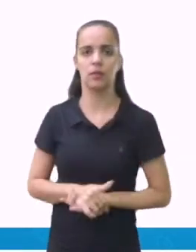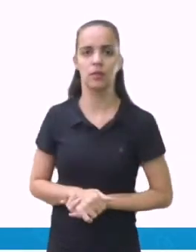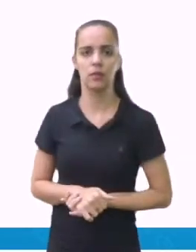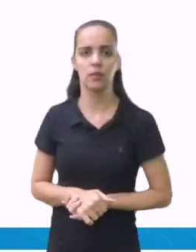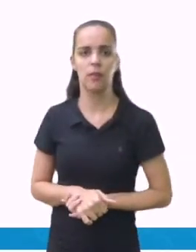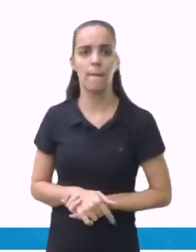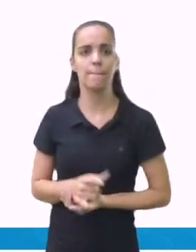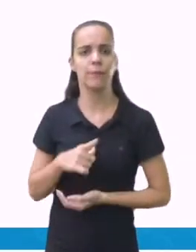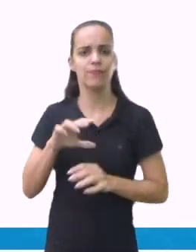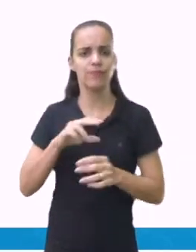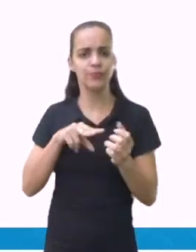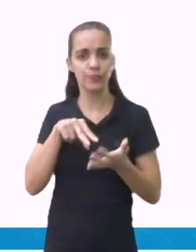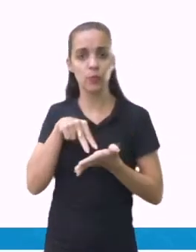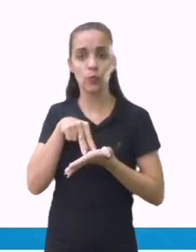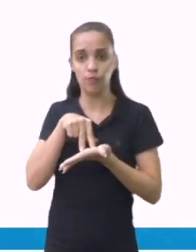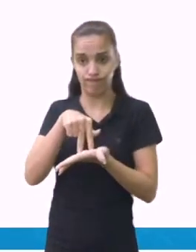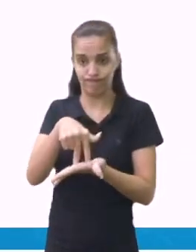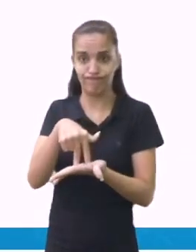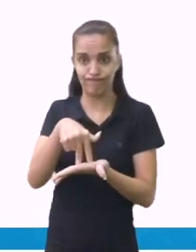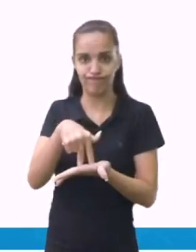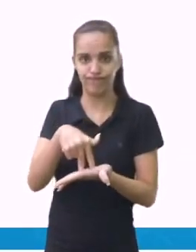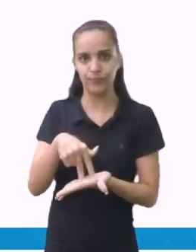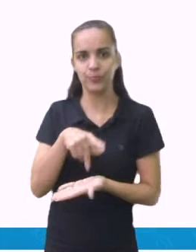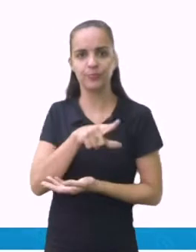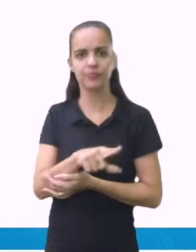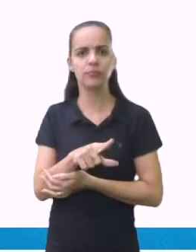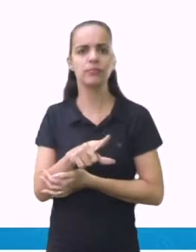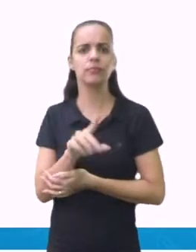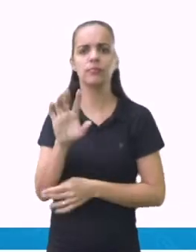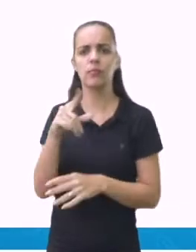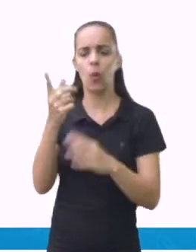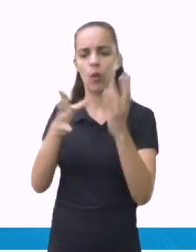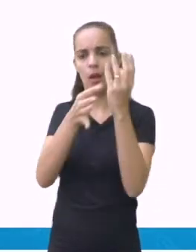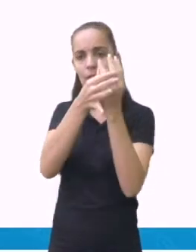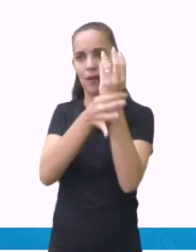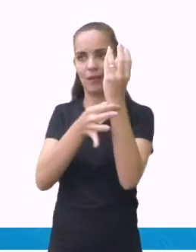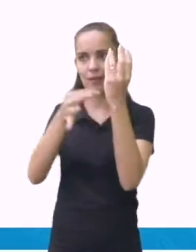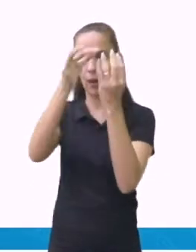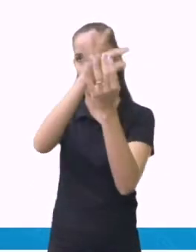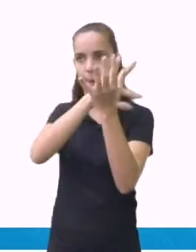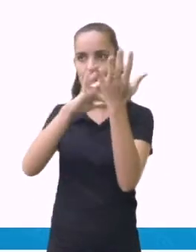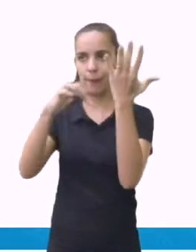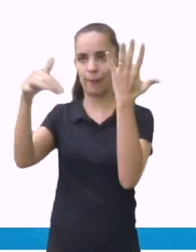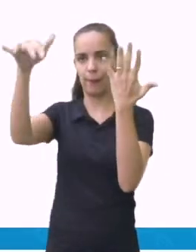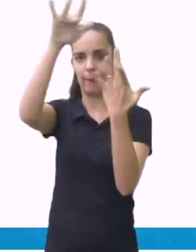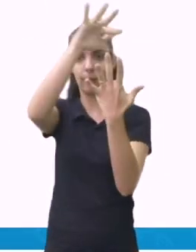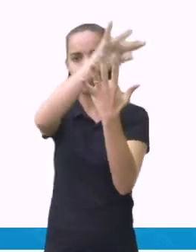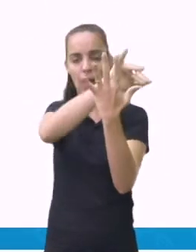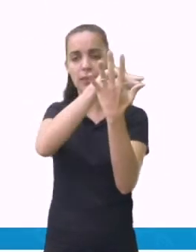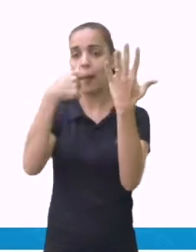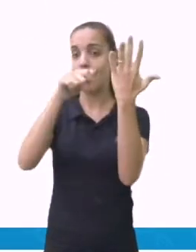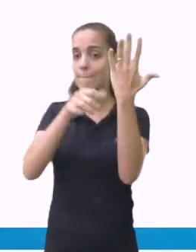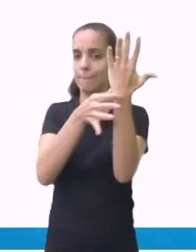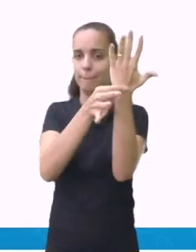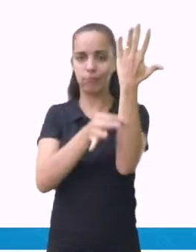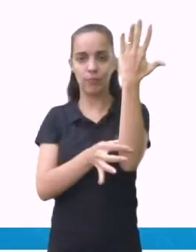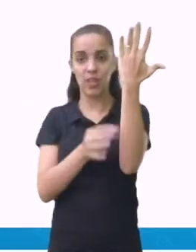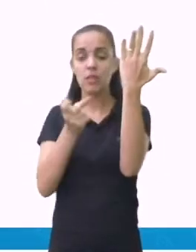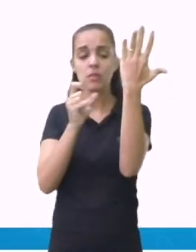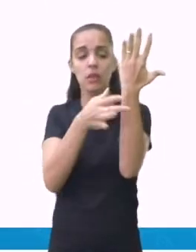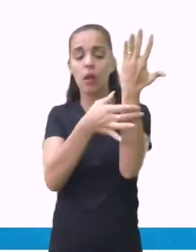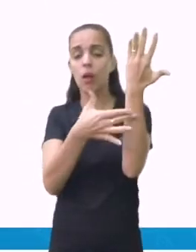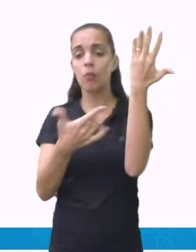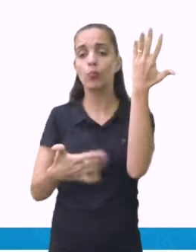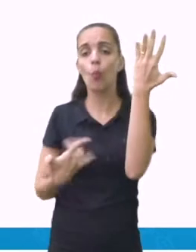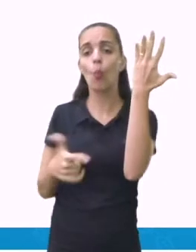Sustenta outras partes da planta, então é o caule ou o tronco ali que sustenta, né, as folhas,